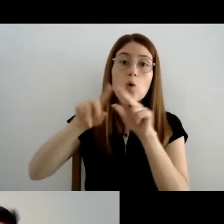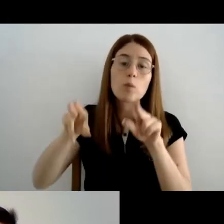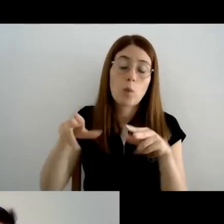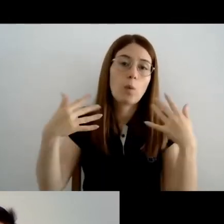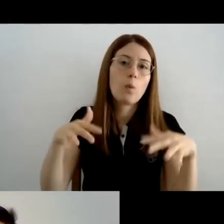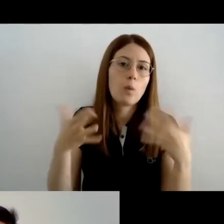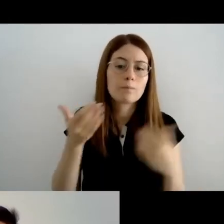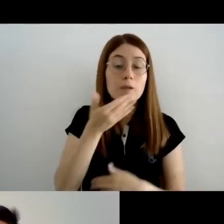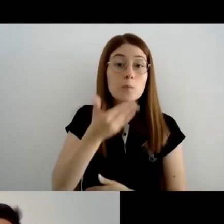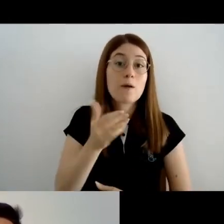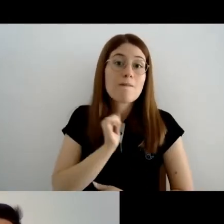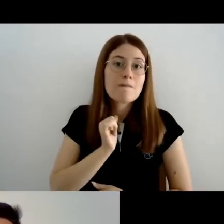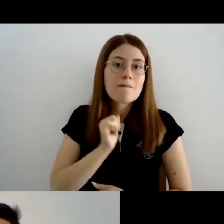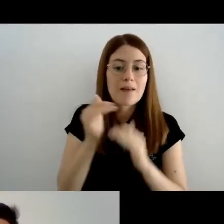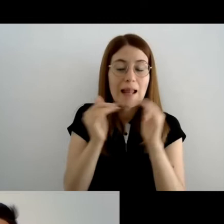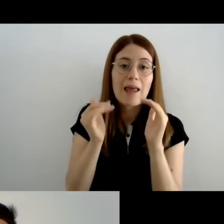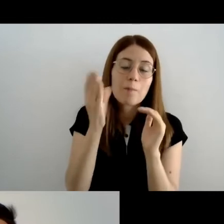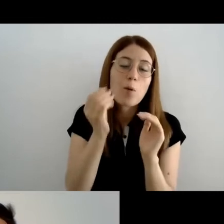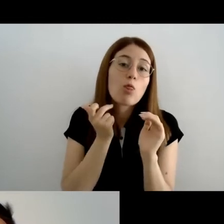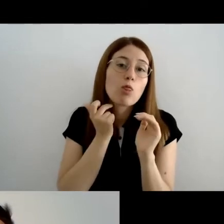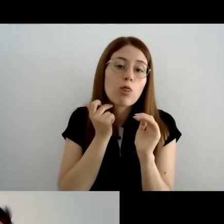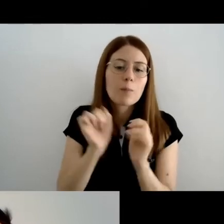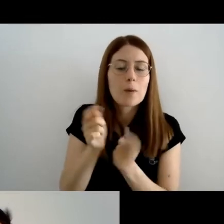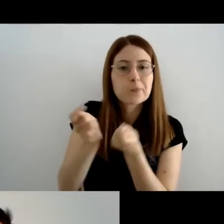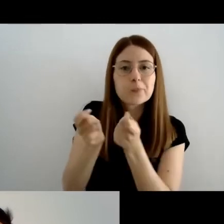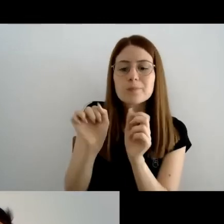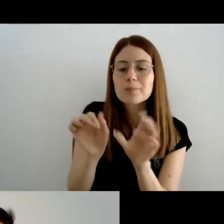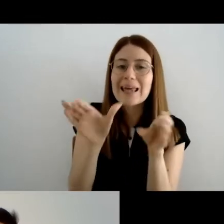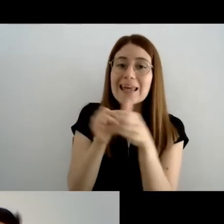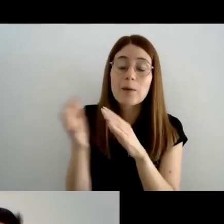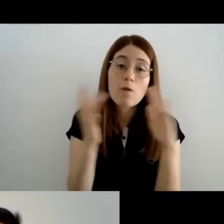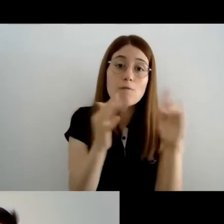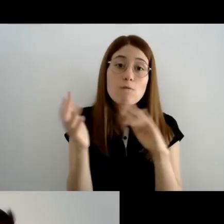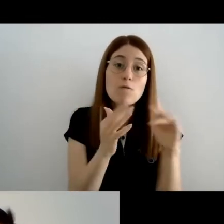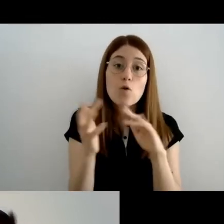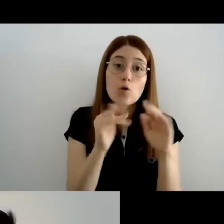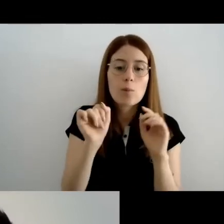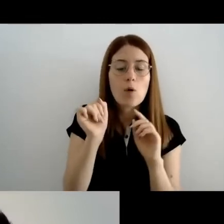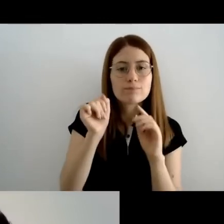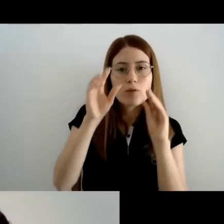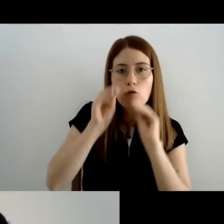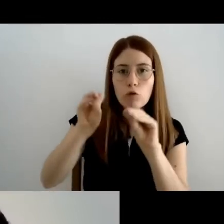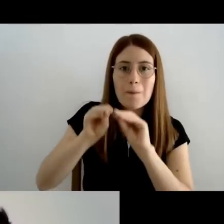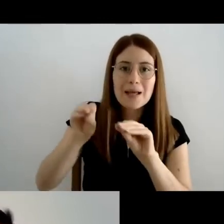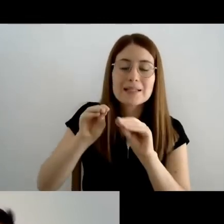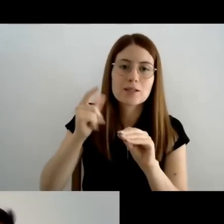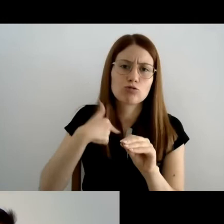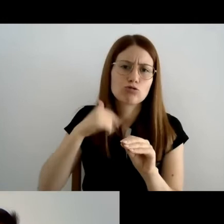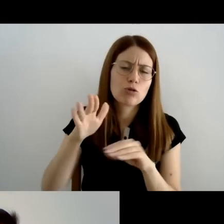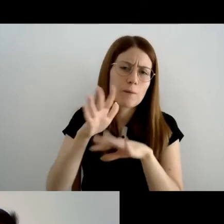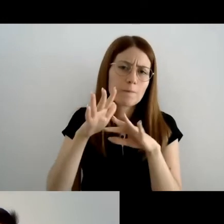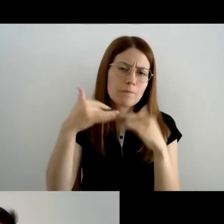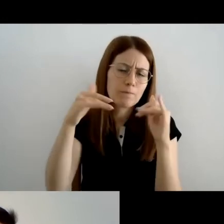A experiência que eu tenho a este nível é muito mais pequenina, que é liderar equipas de futebol de formação. Eu já passo depois a apresentar